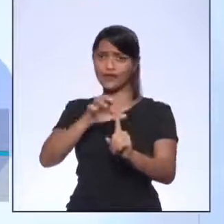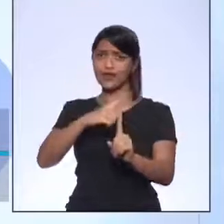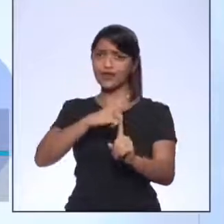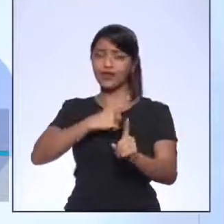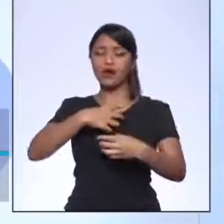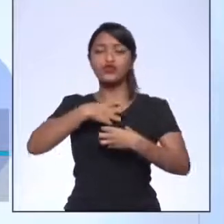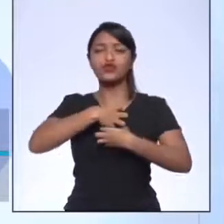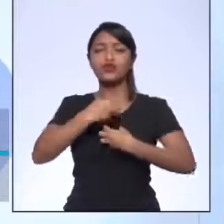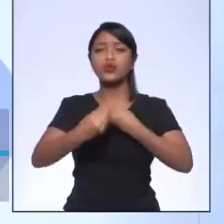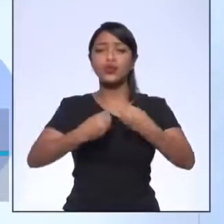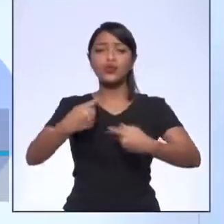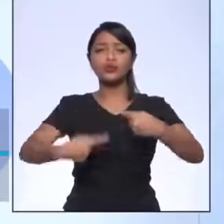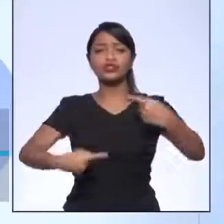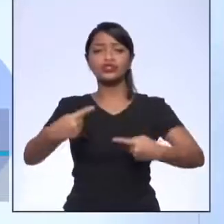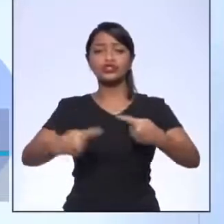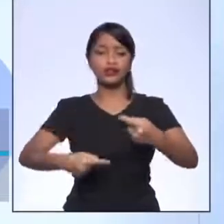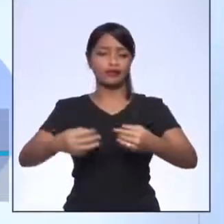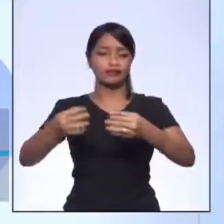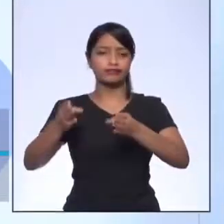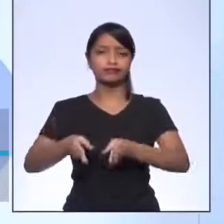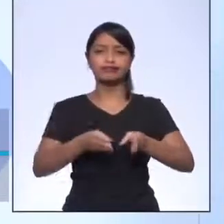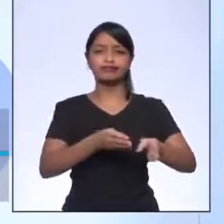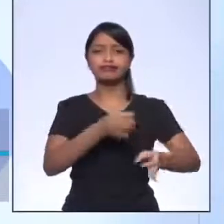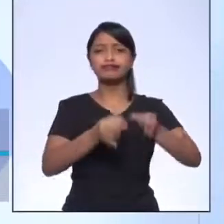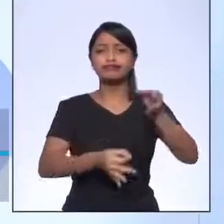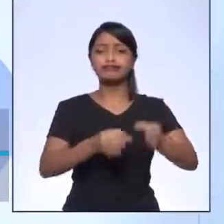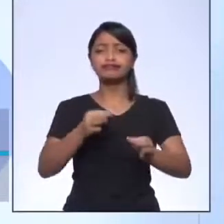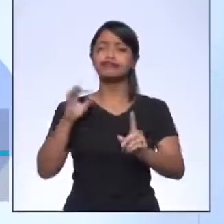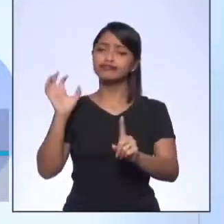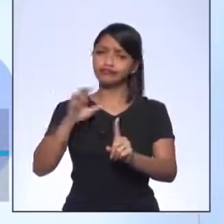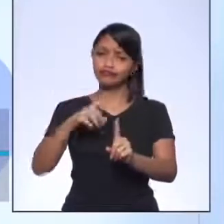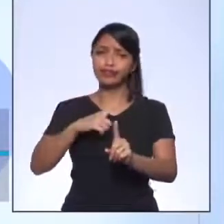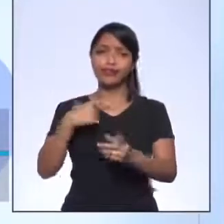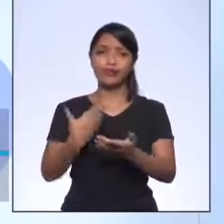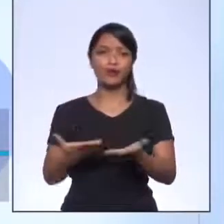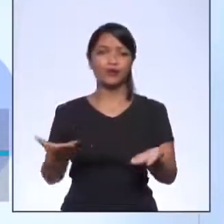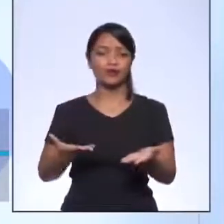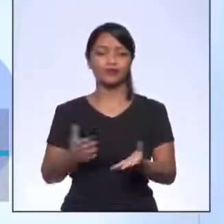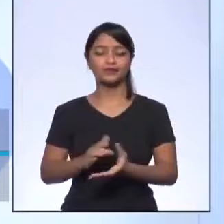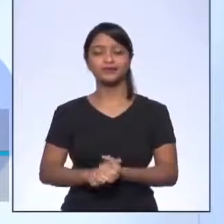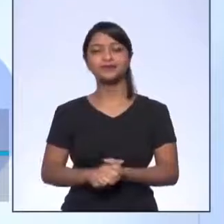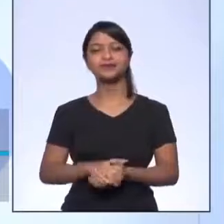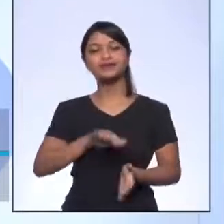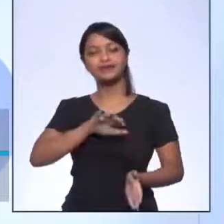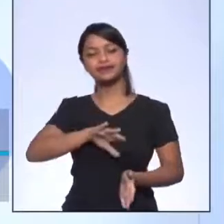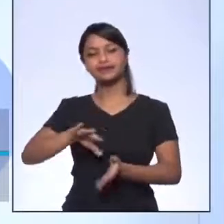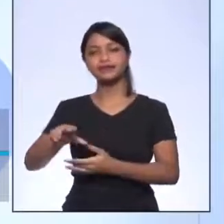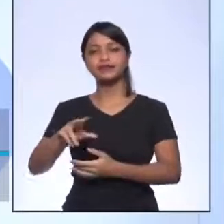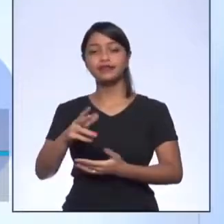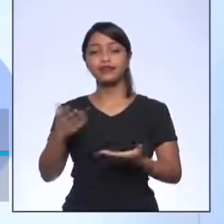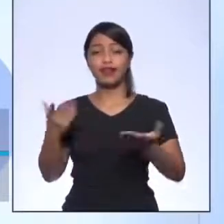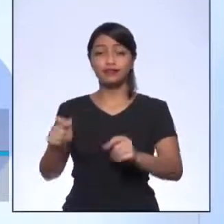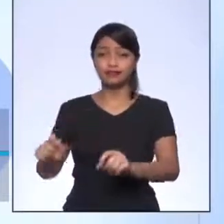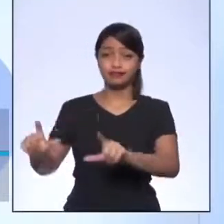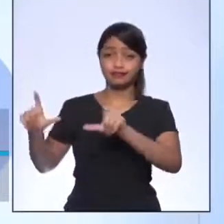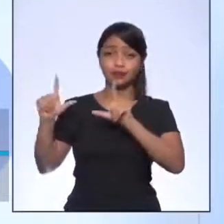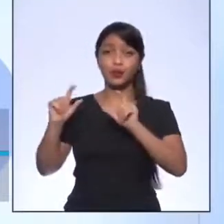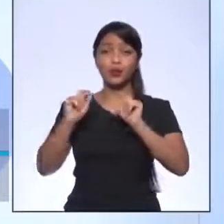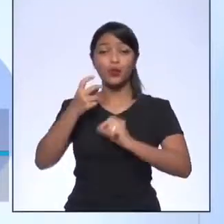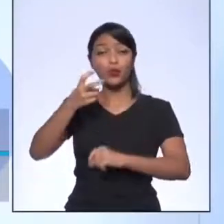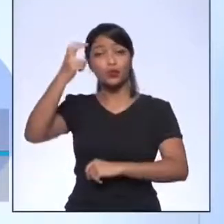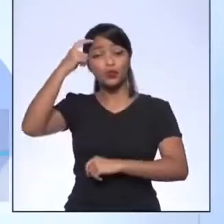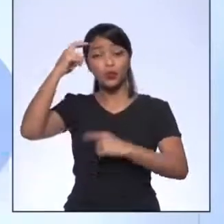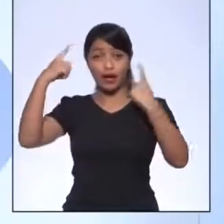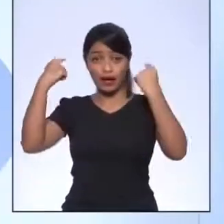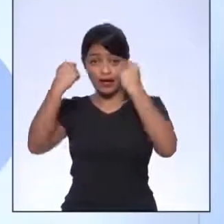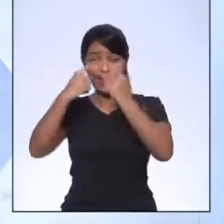nos organizamos politicamente também. Eu vou colocar para vocês na tela um pouco sobre a contribuição da cultura grega